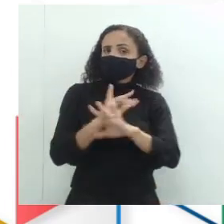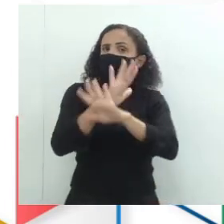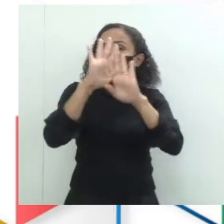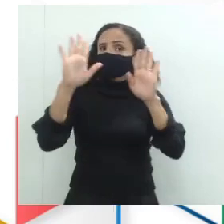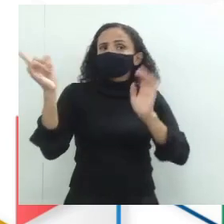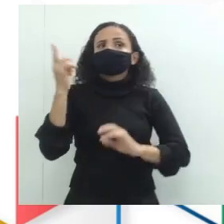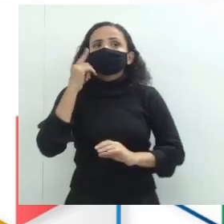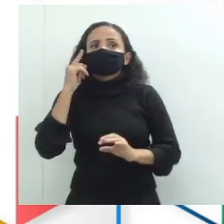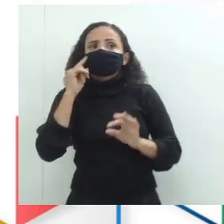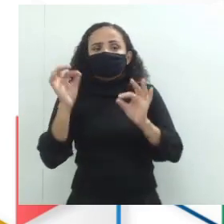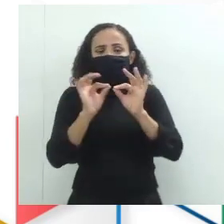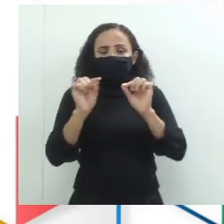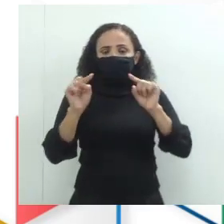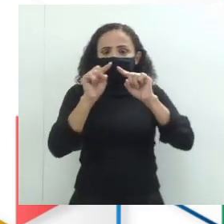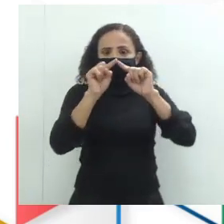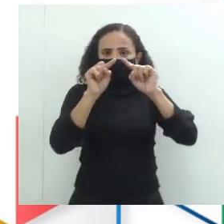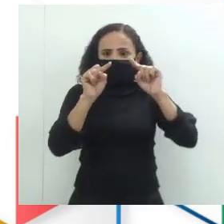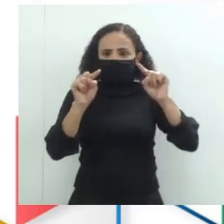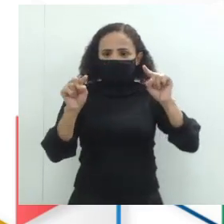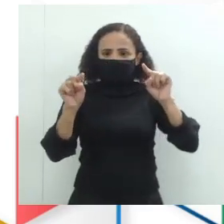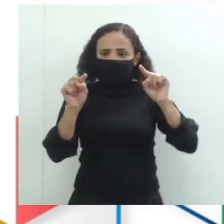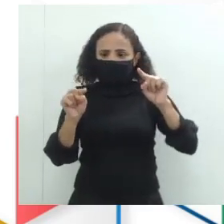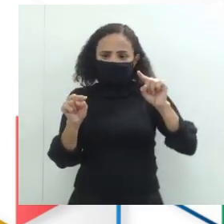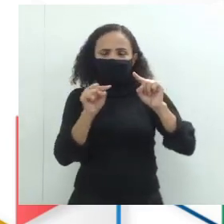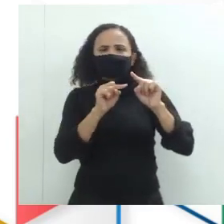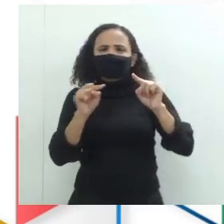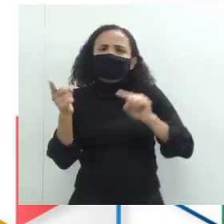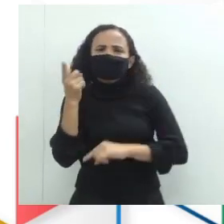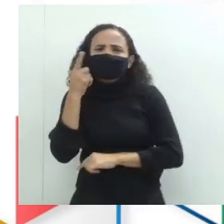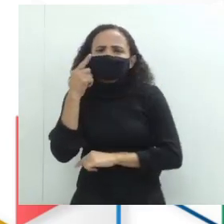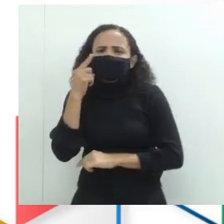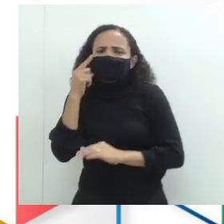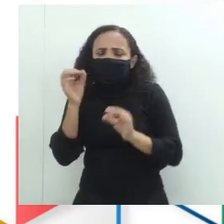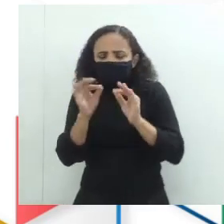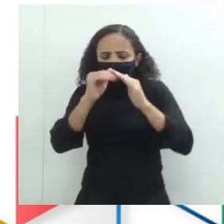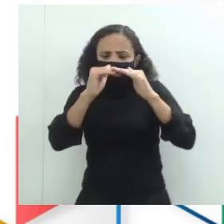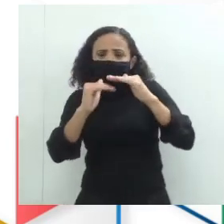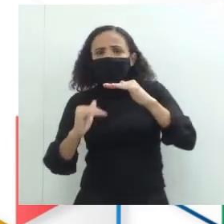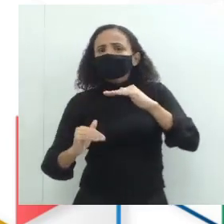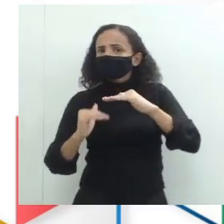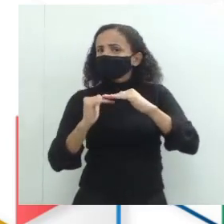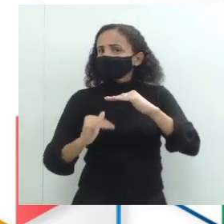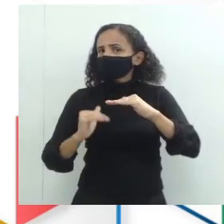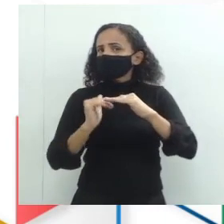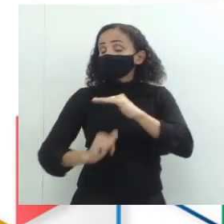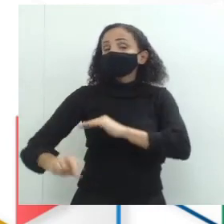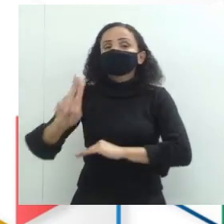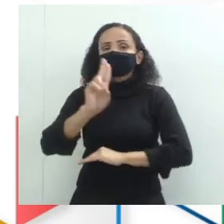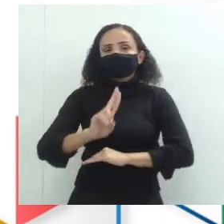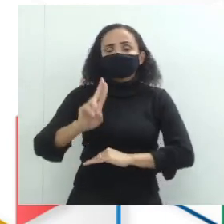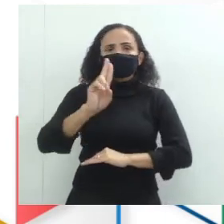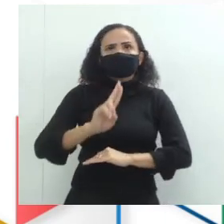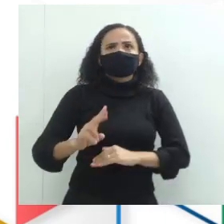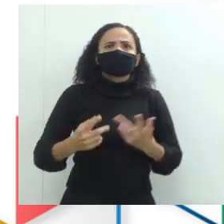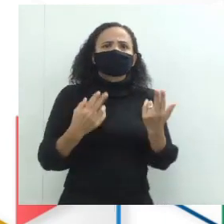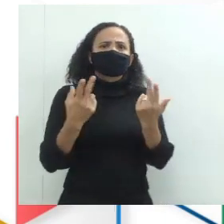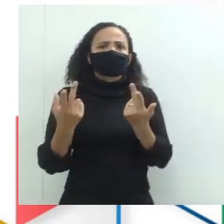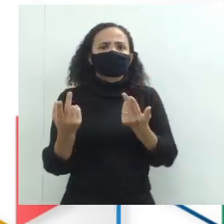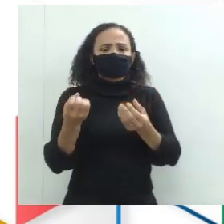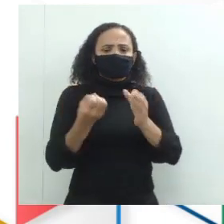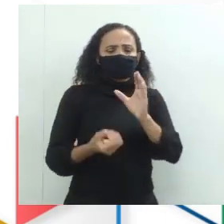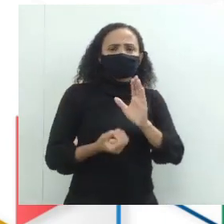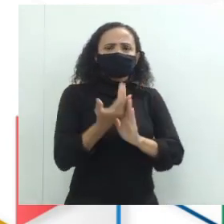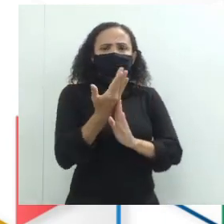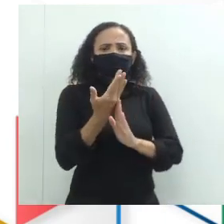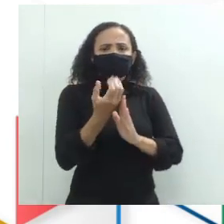papiro. Olha o desenho do triângulo ali, ó, bem no meio dele, dá para ver? E um pouquinho mais abaixo, eles usavam para as construções,